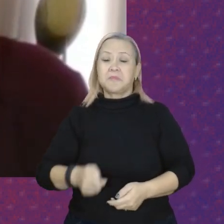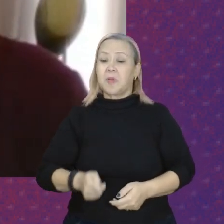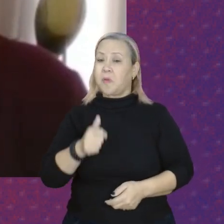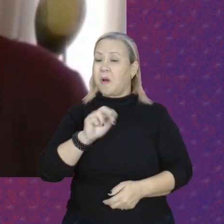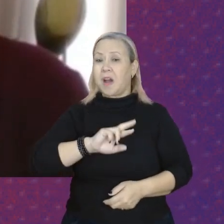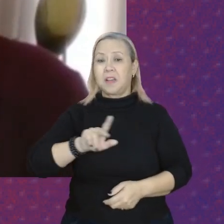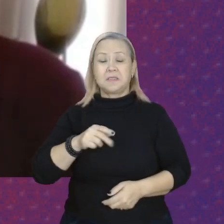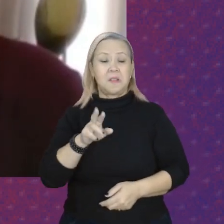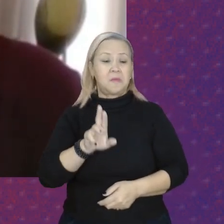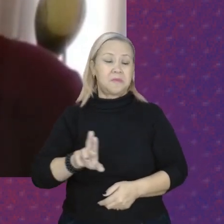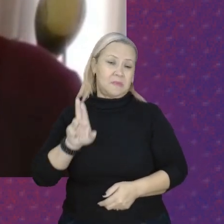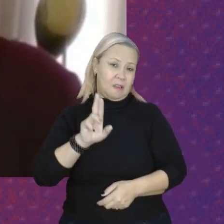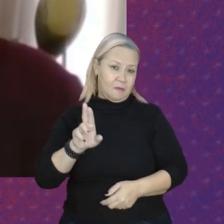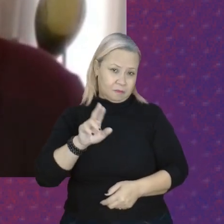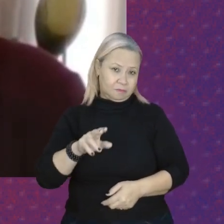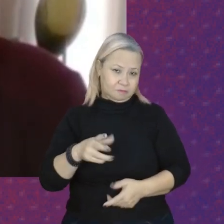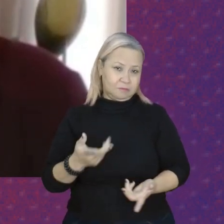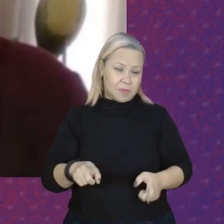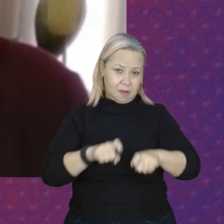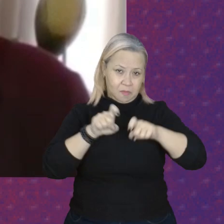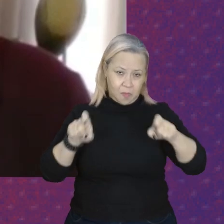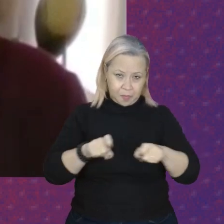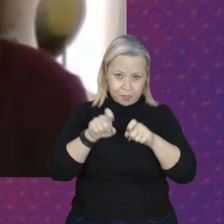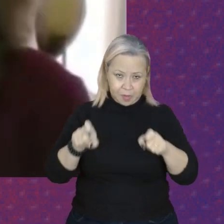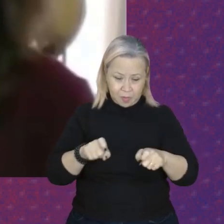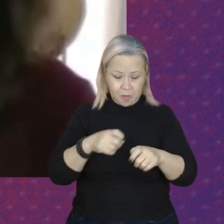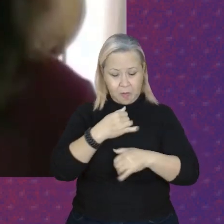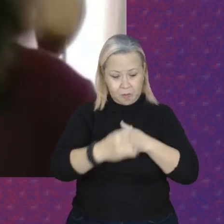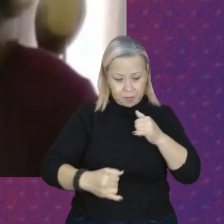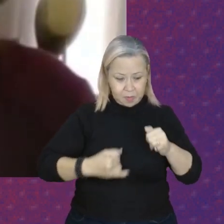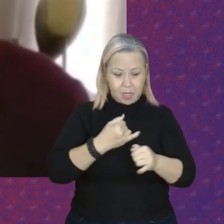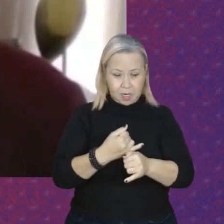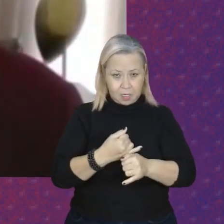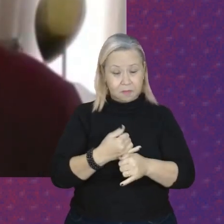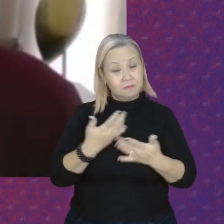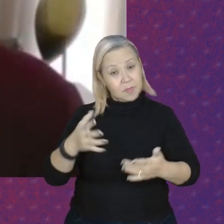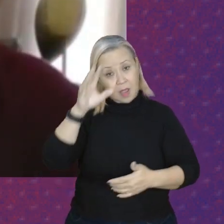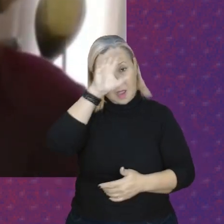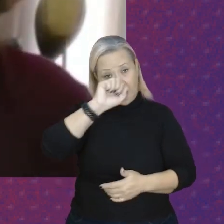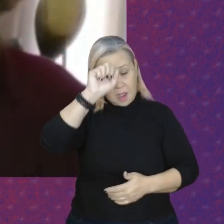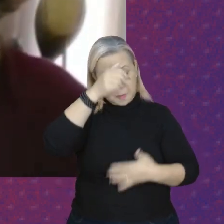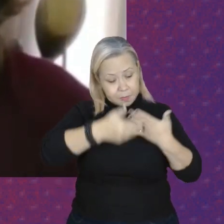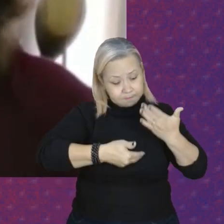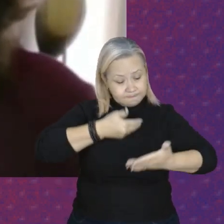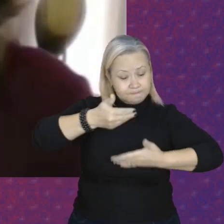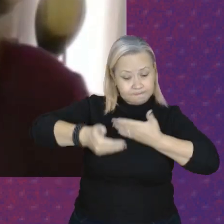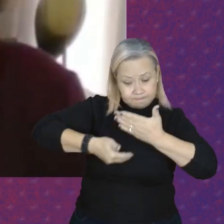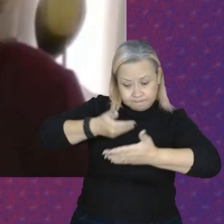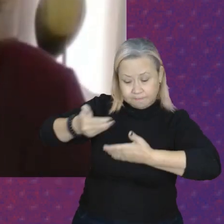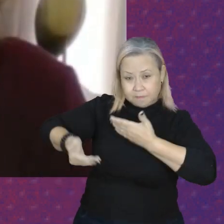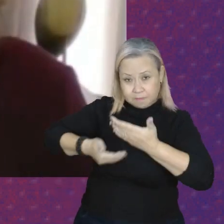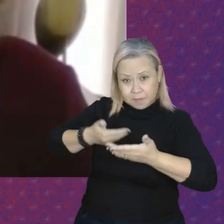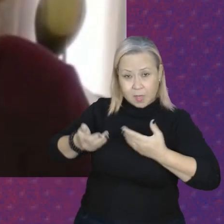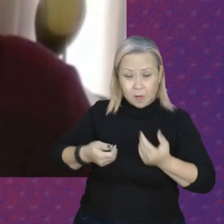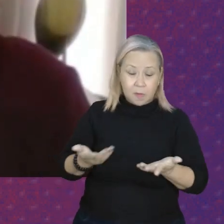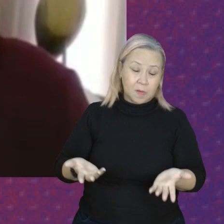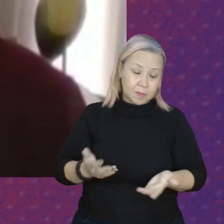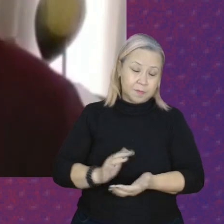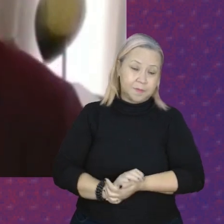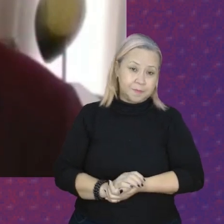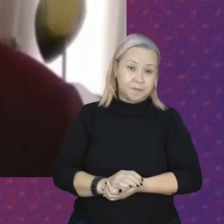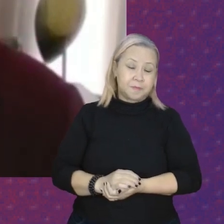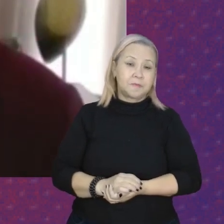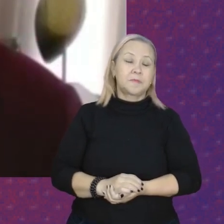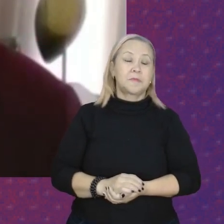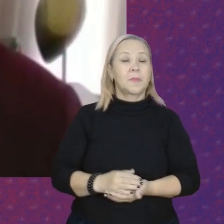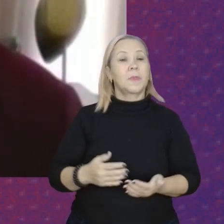tanta frequência. Lidamos com isto, ou lidávamos com isto de forma mais esporádica, né? Passou